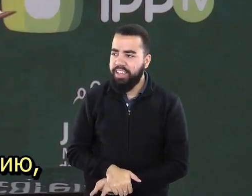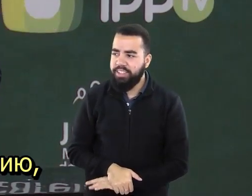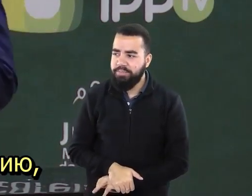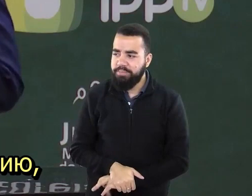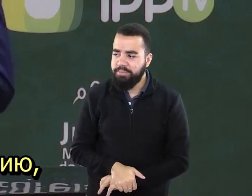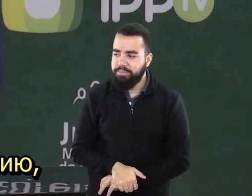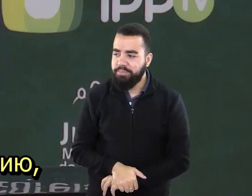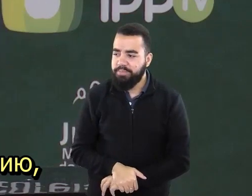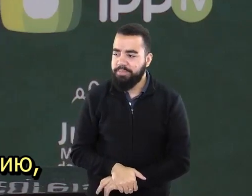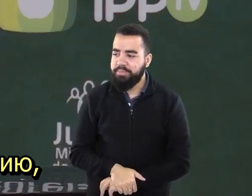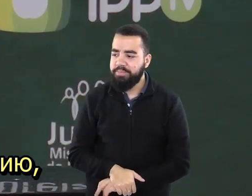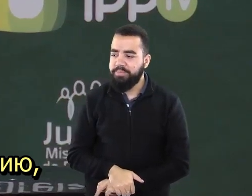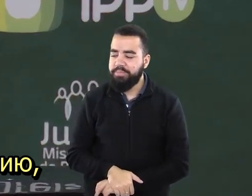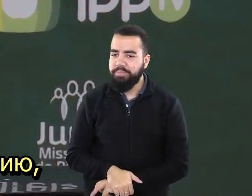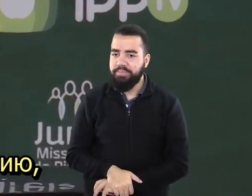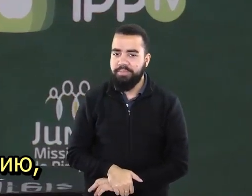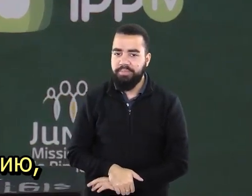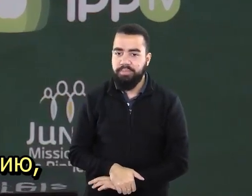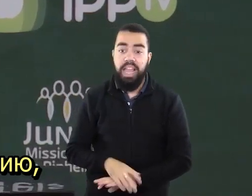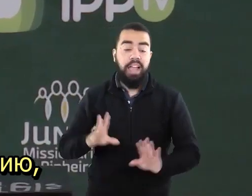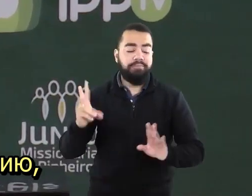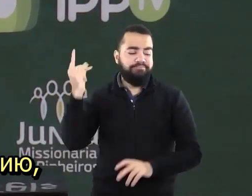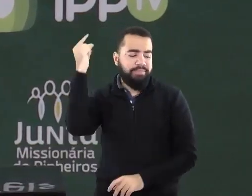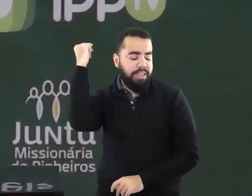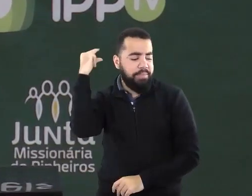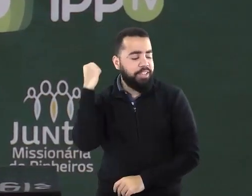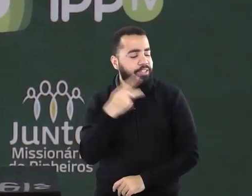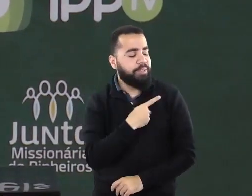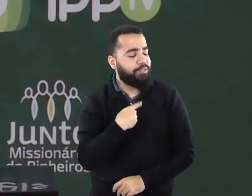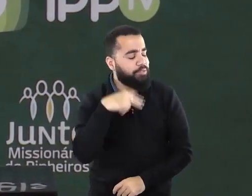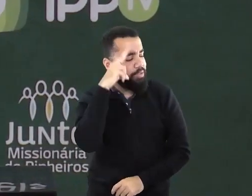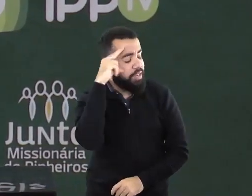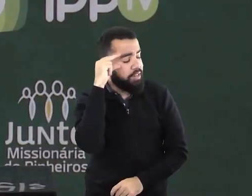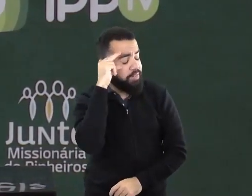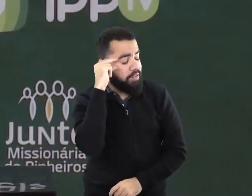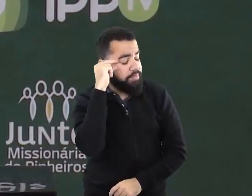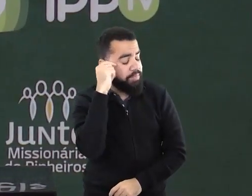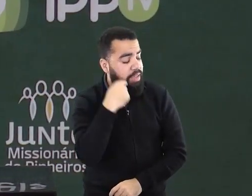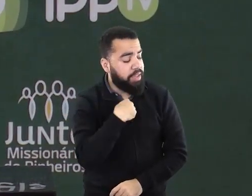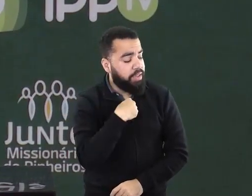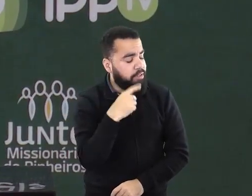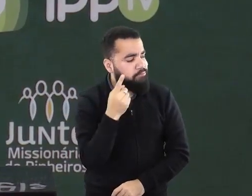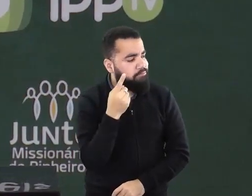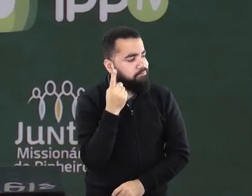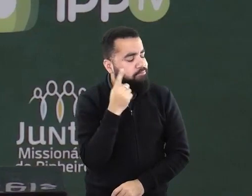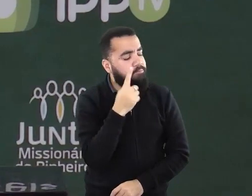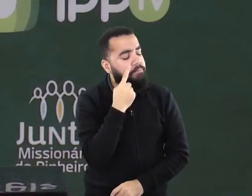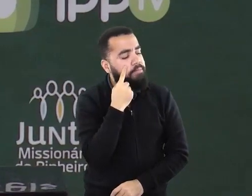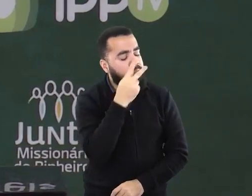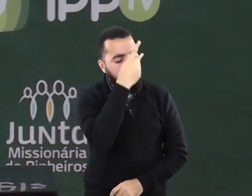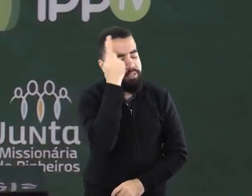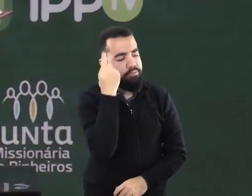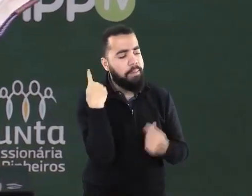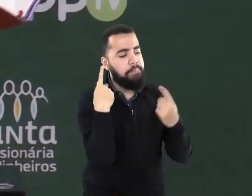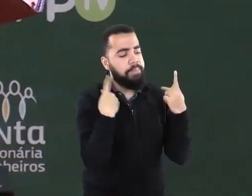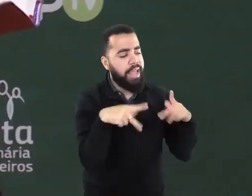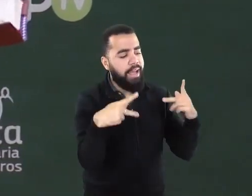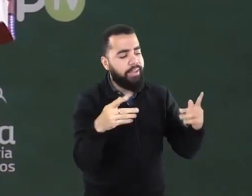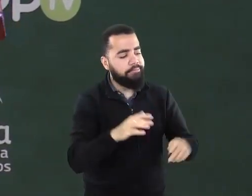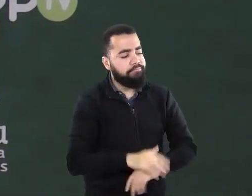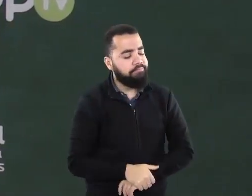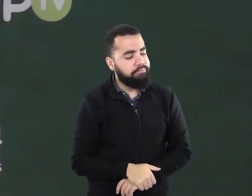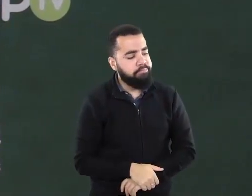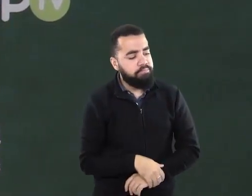Eu, há pouco tempo, pastor Erival, estava escutando uma pessoa dando uma preleção, e a pessoa disse o seguinte: se um